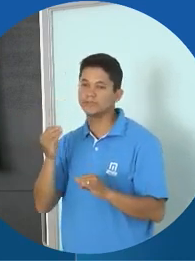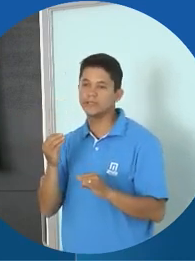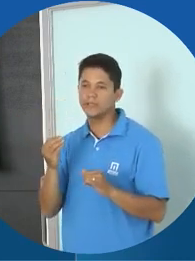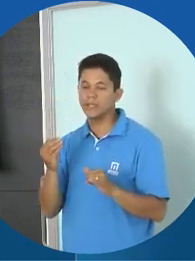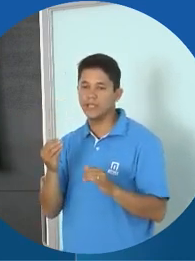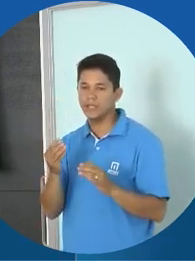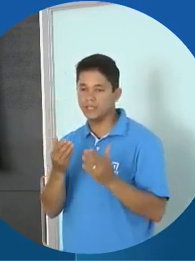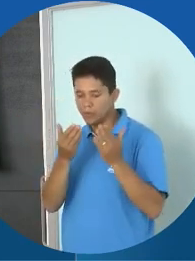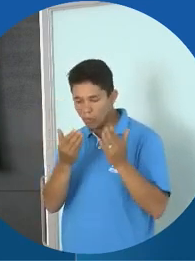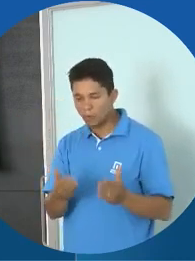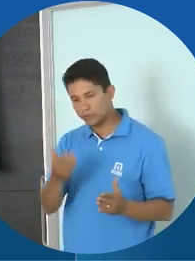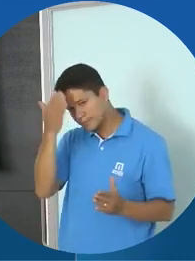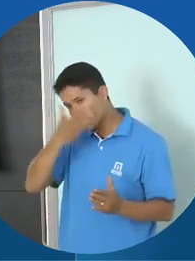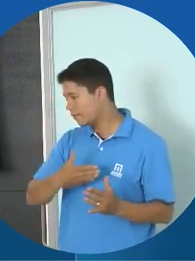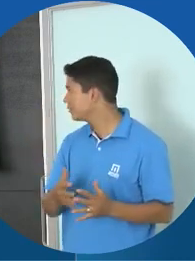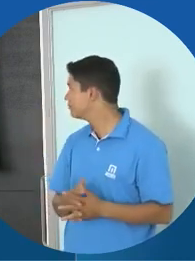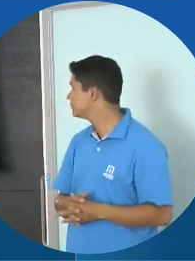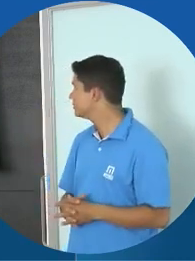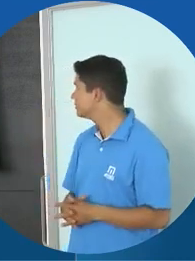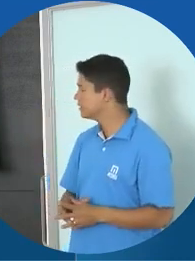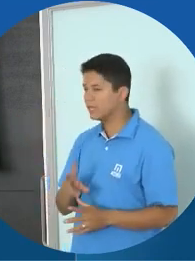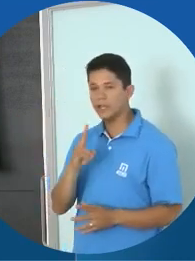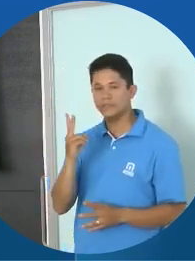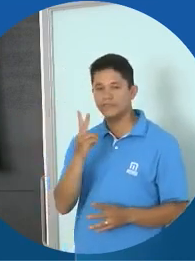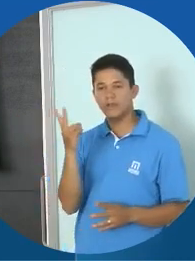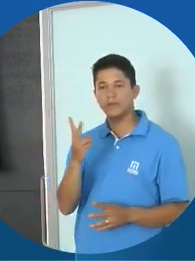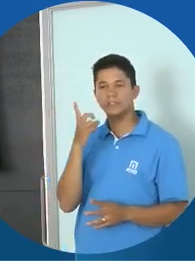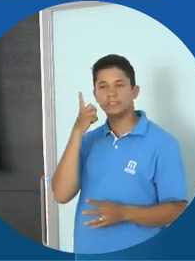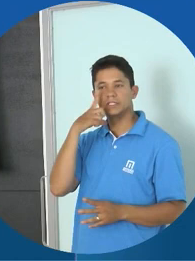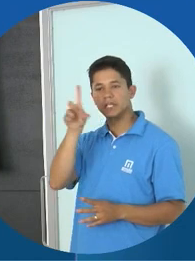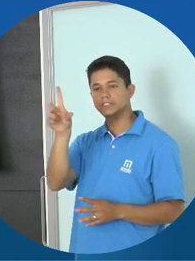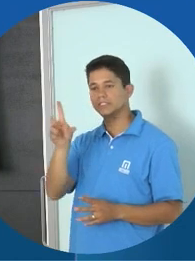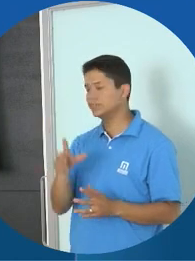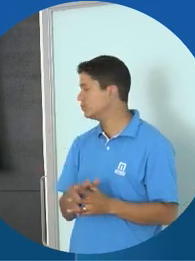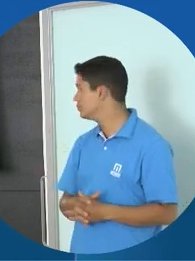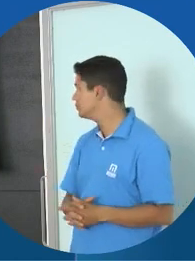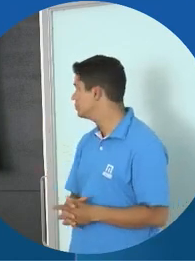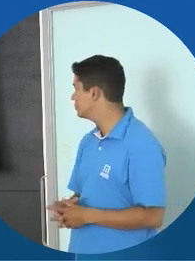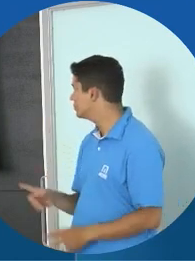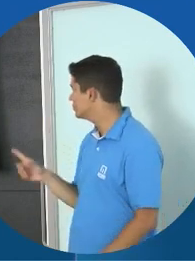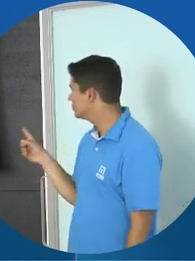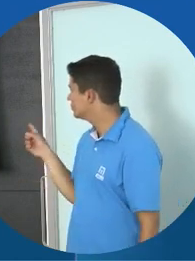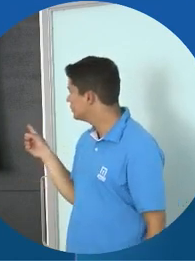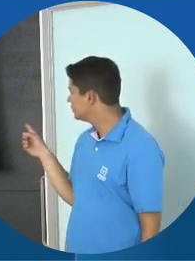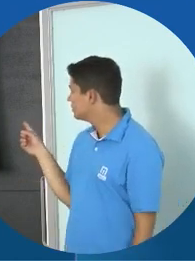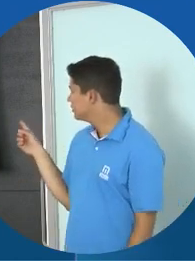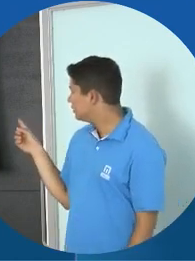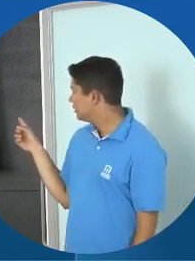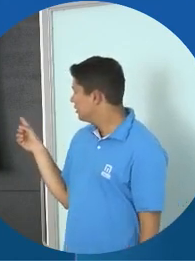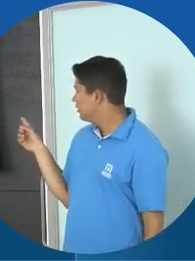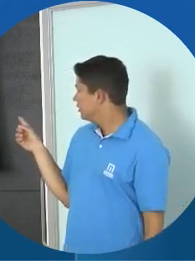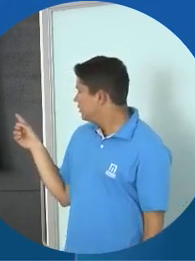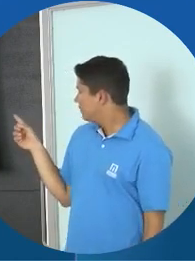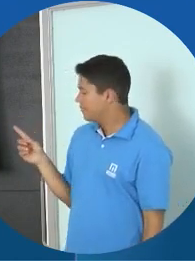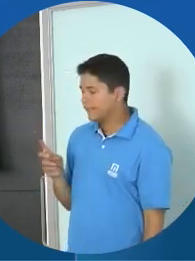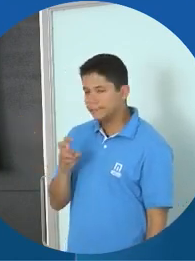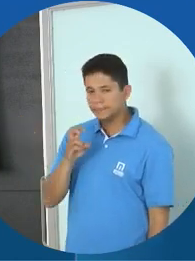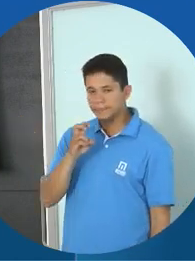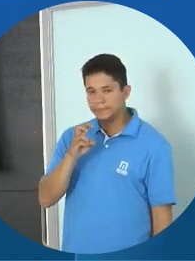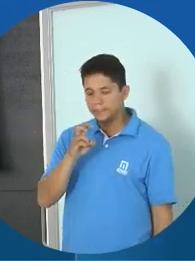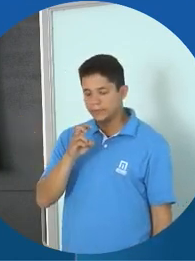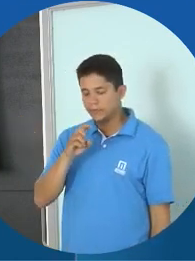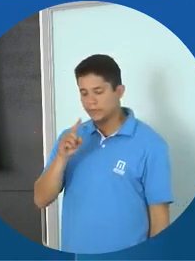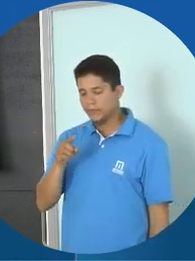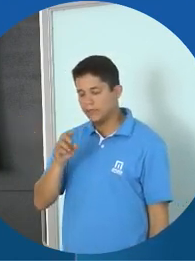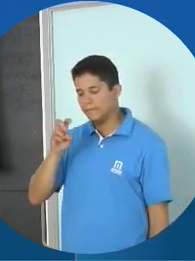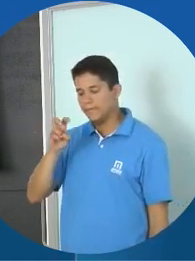prova. E aqui um pouco dos valores que nós atingimos, algo em torno de 5,5 kg por centímetro quadrado, que